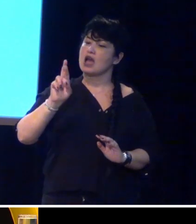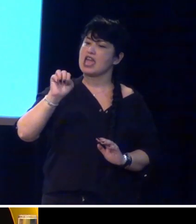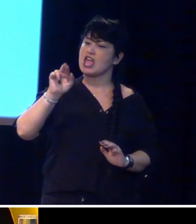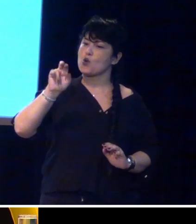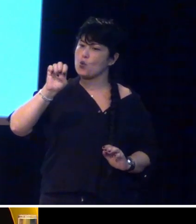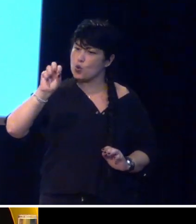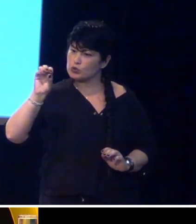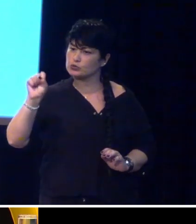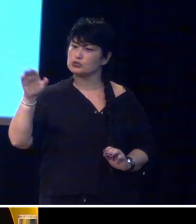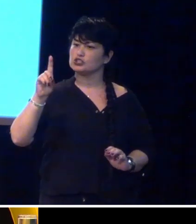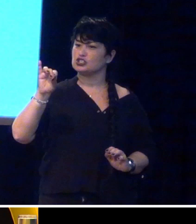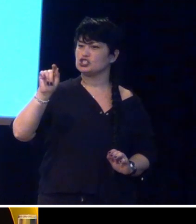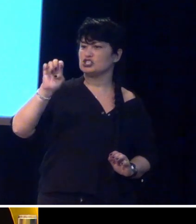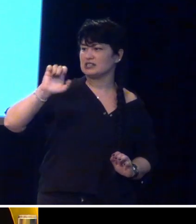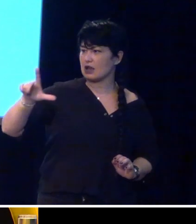com ética.